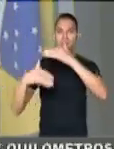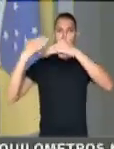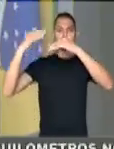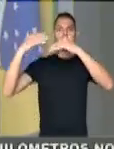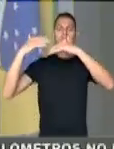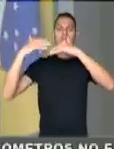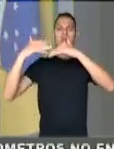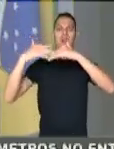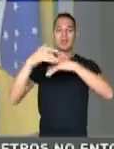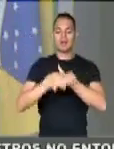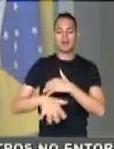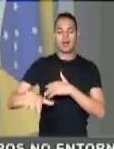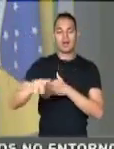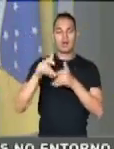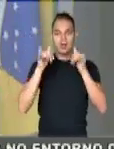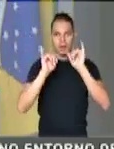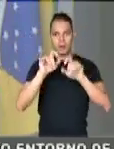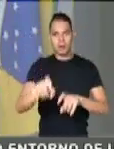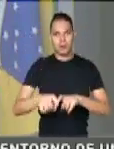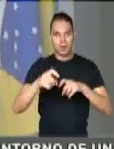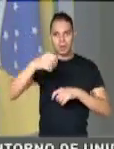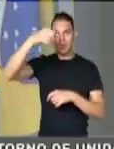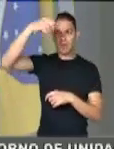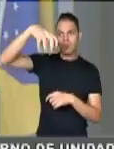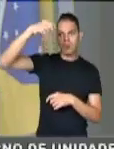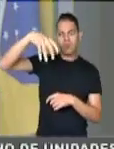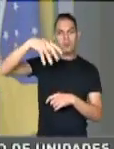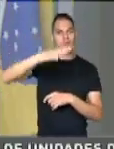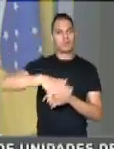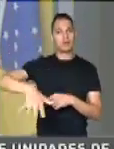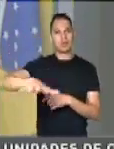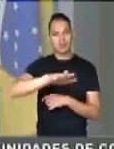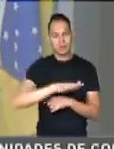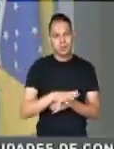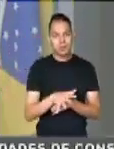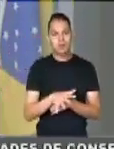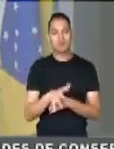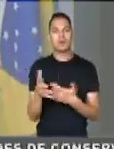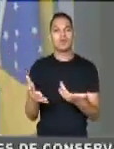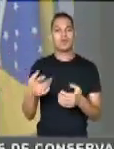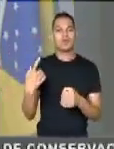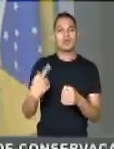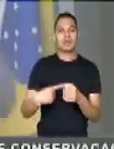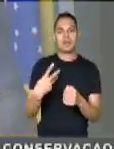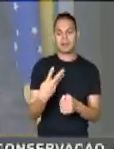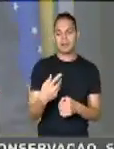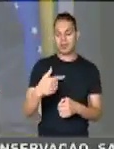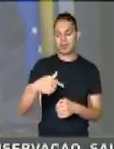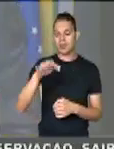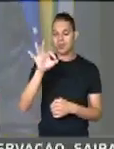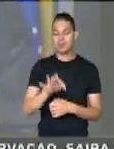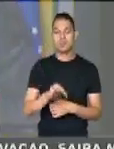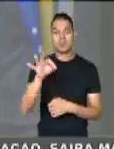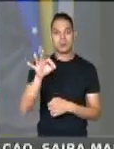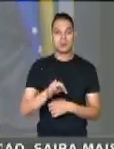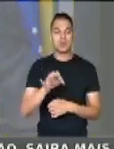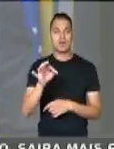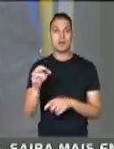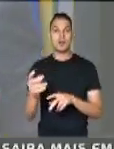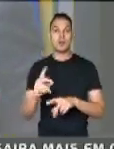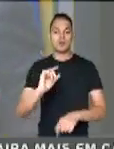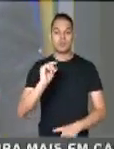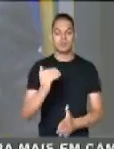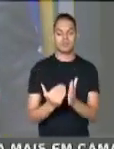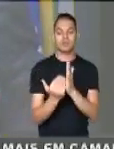impulsionada no campo, com luz para todos, que deixou de ter uma cobertura da cidade de 37% nos distritos para passar a